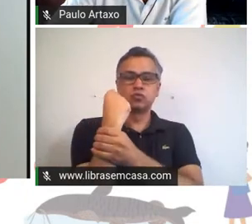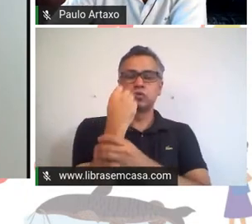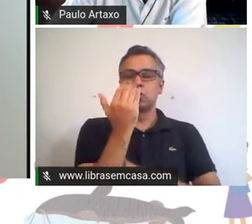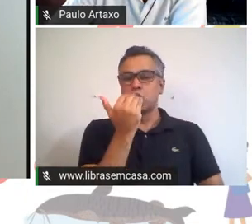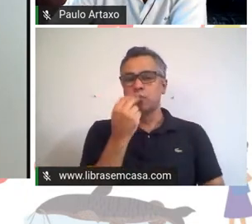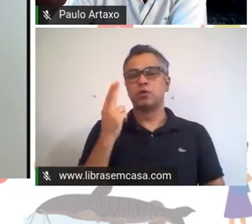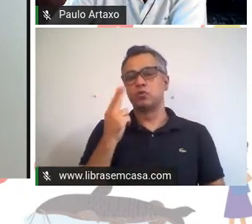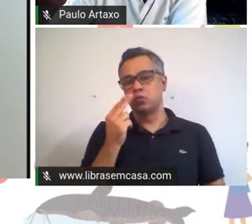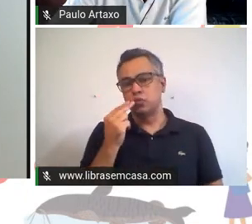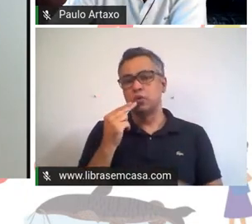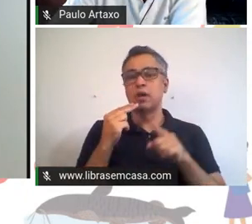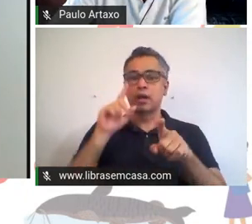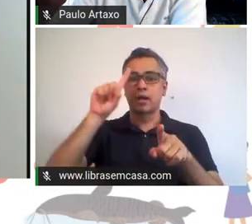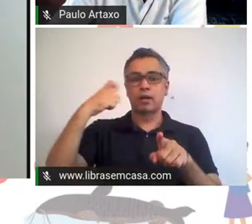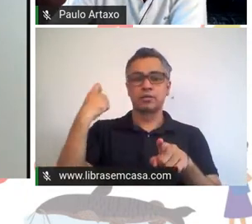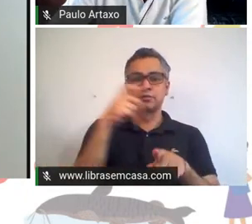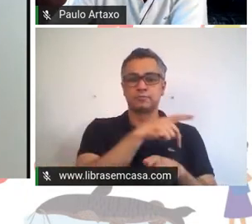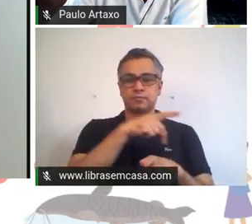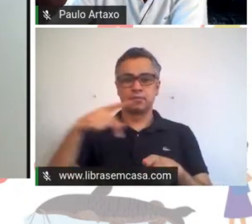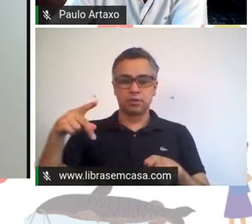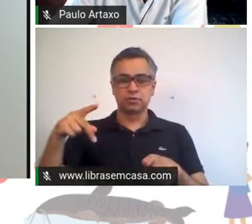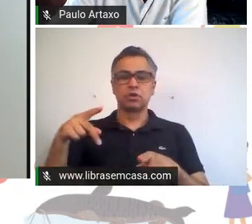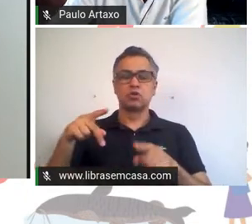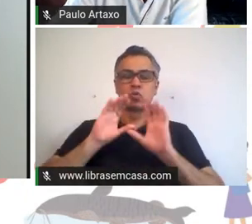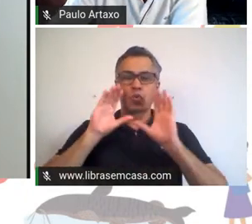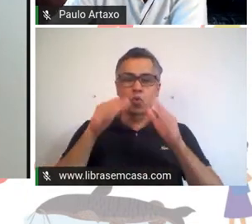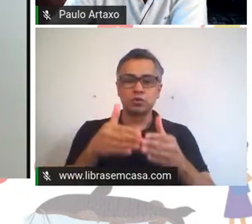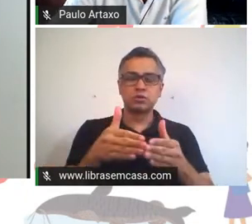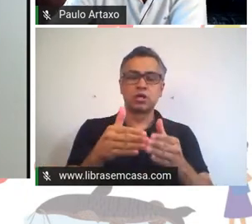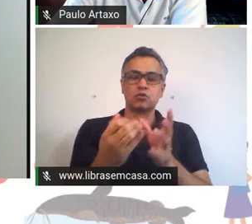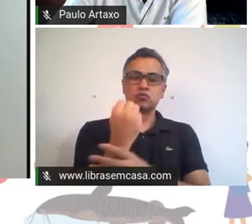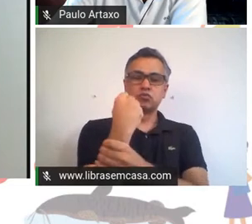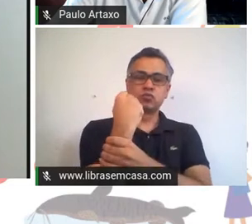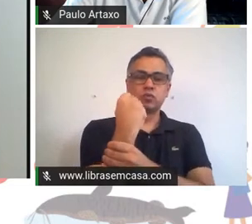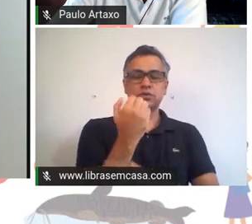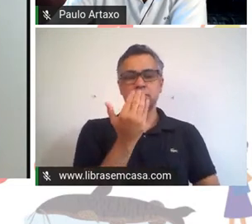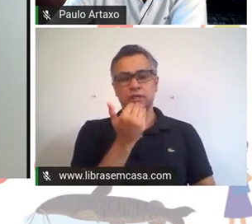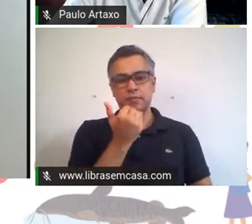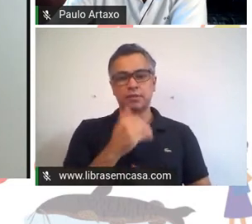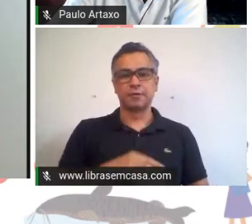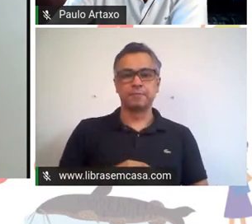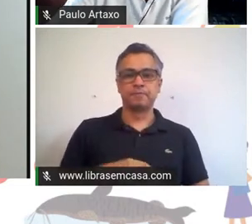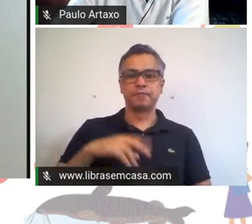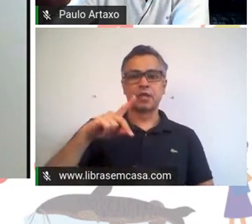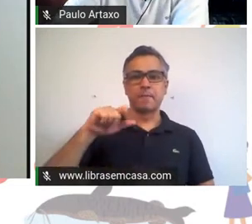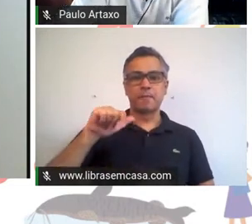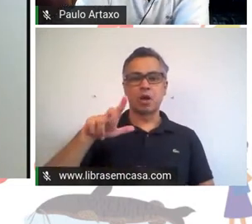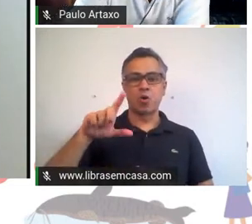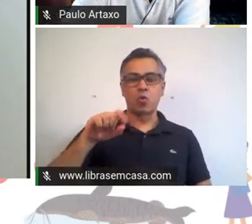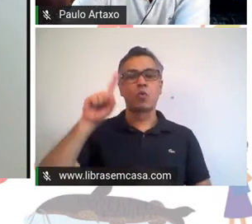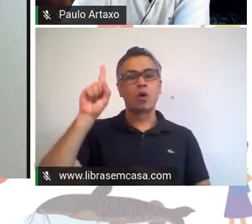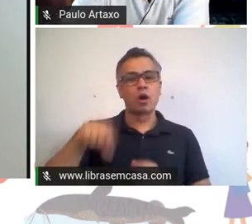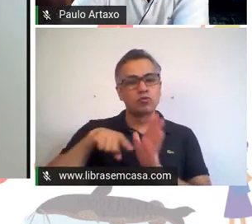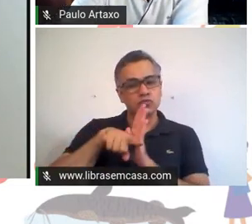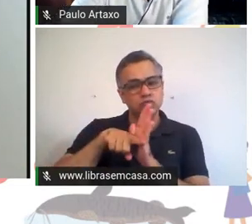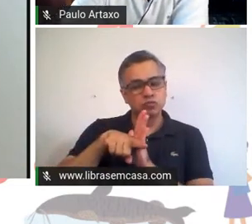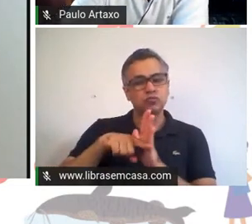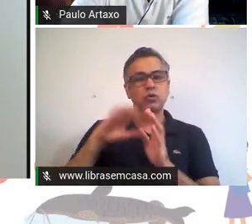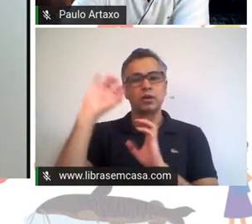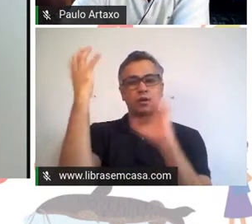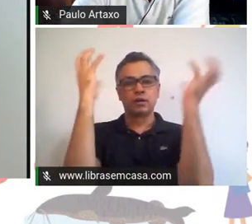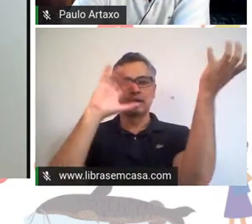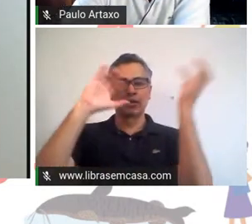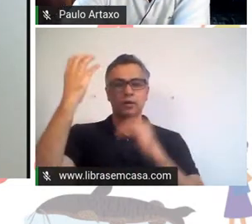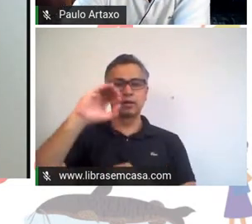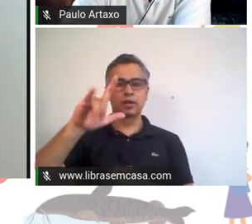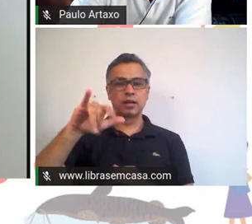E ela também foi presidente do CONSEA, o Conselho de Segurança Alimentar. O Paulo Artacho é climatologista, pesquisador e